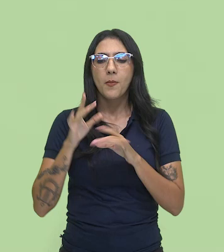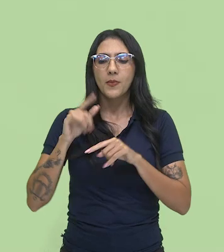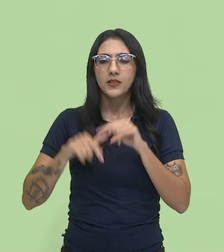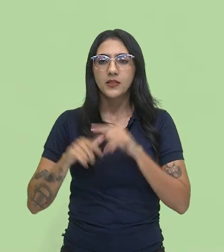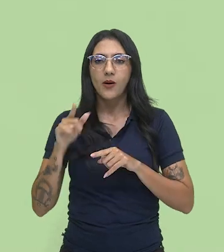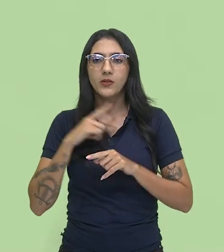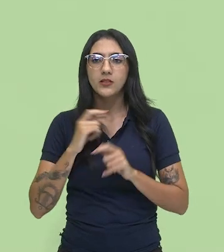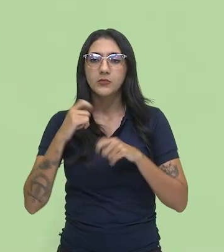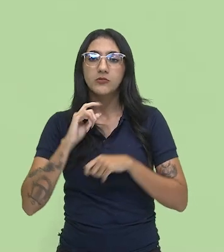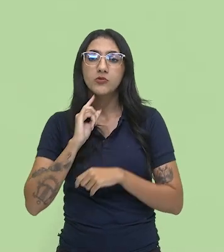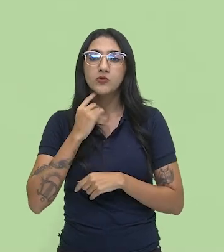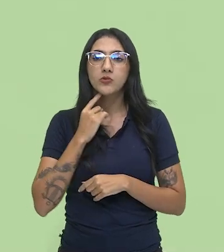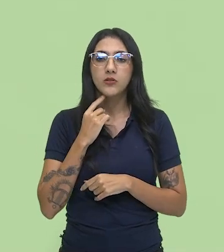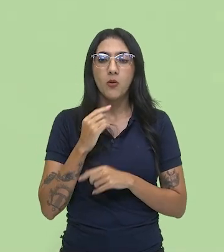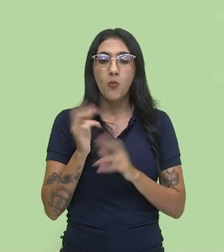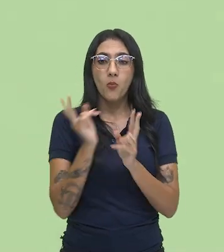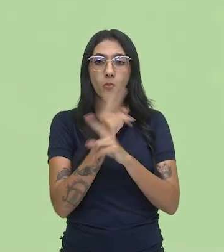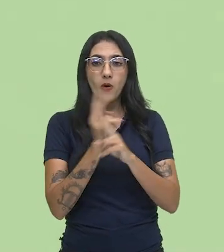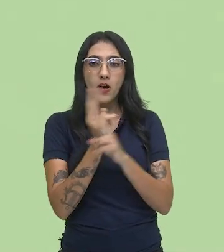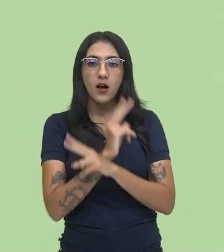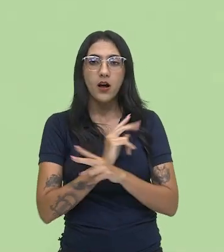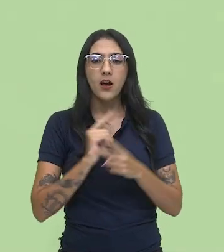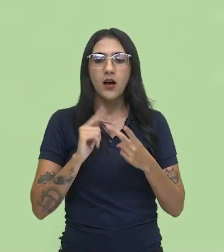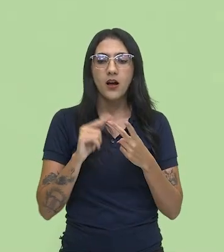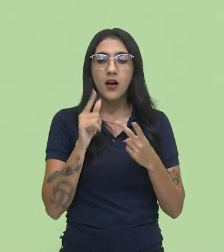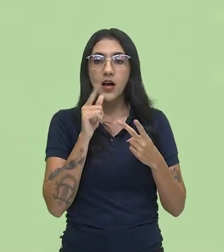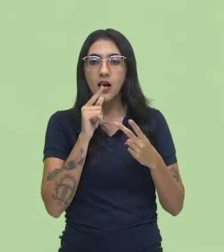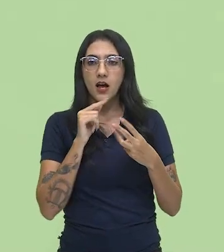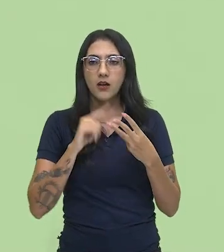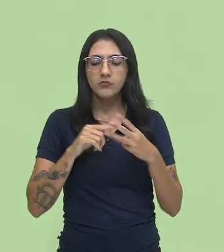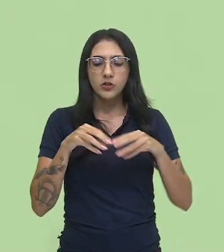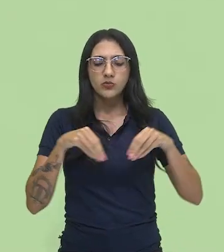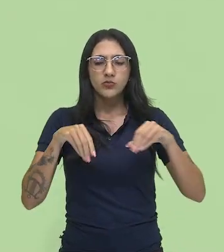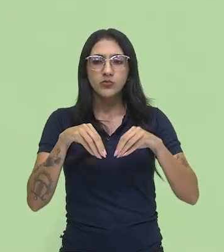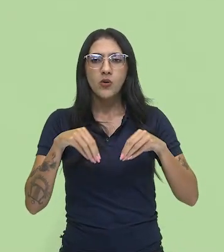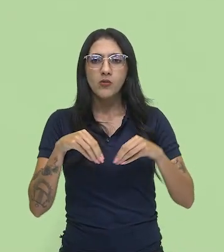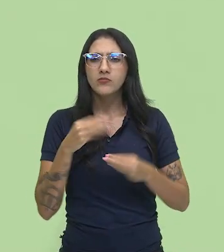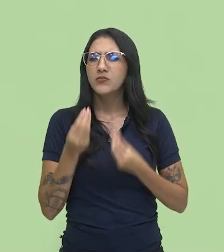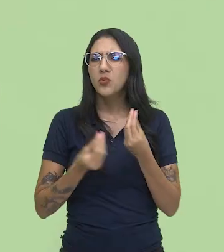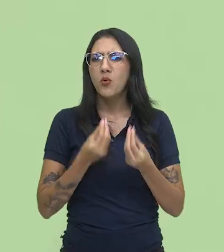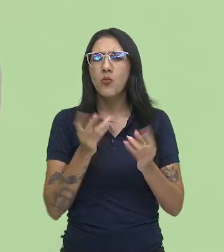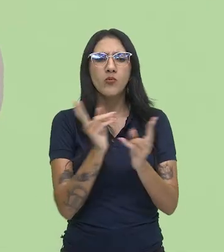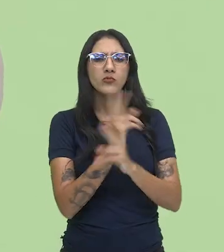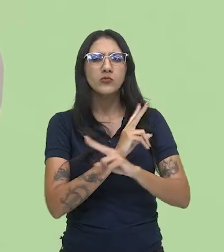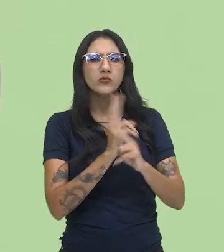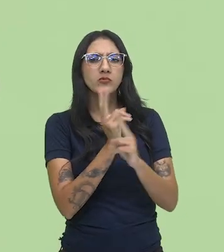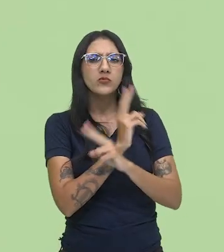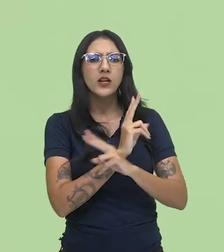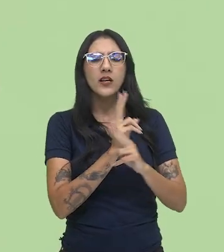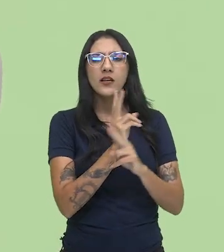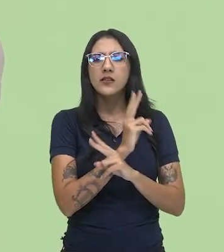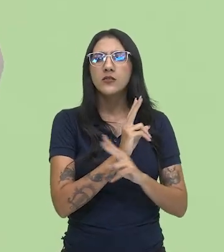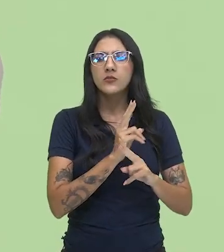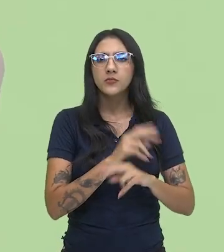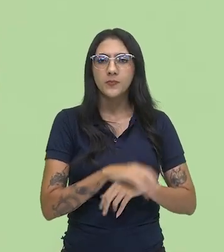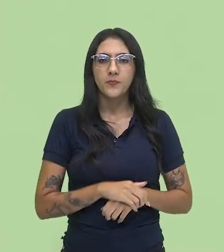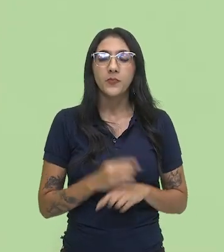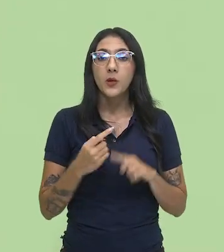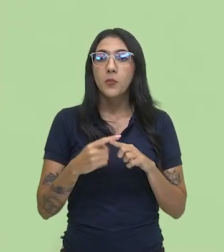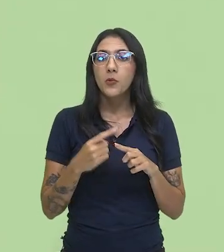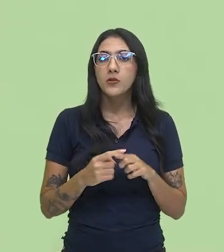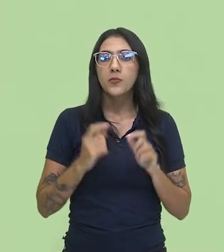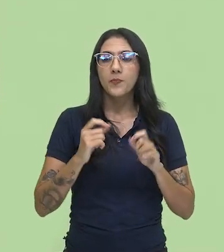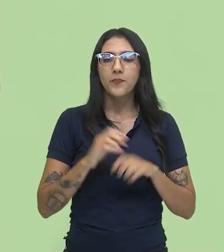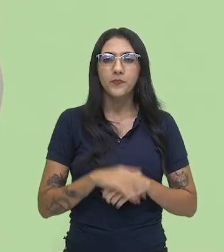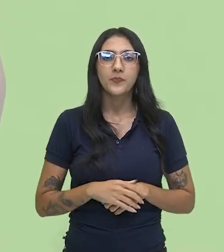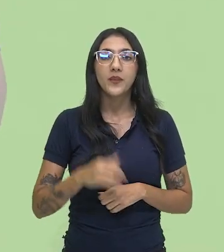ar, a água e o solo. Como é que ele polui o ar? É porque ainda